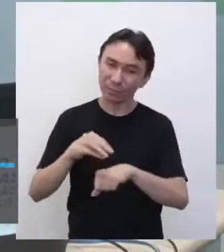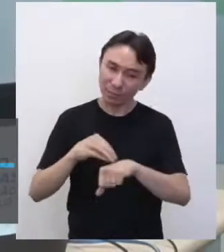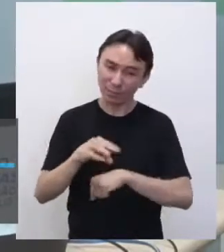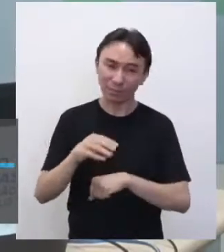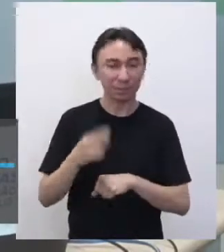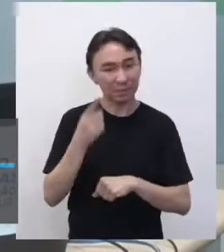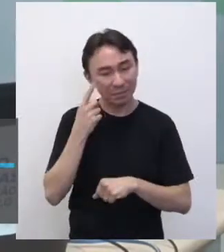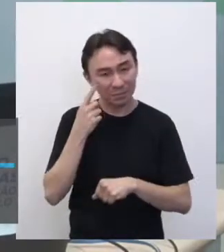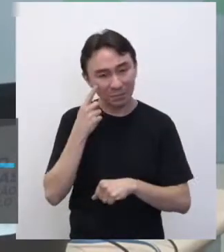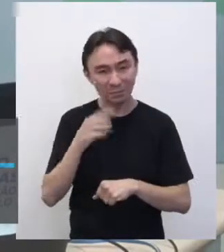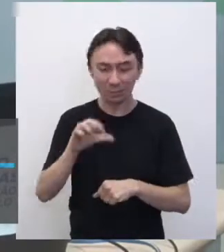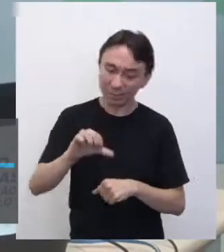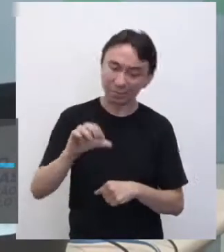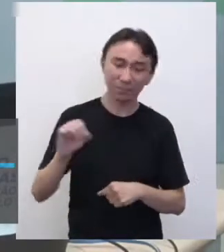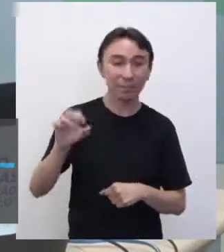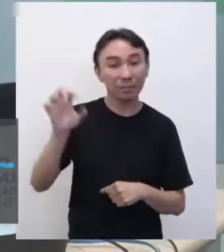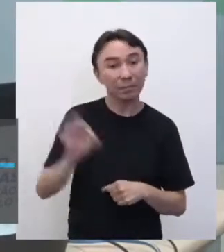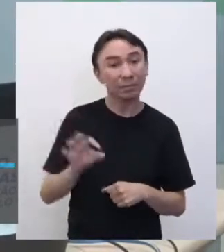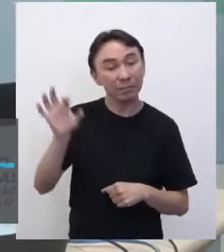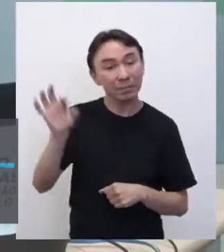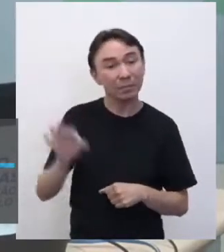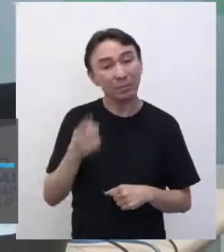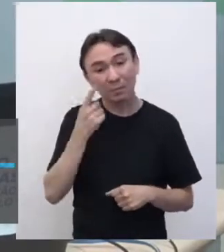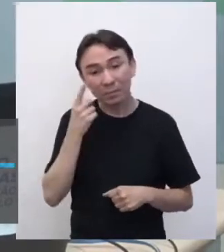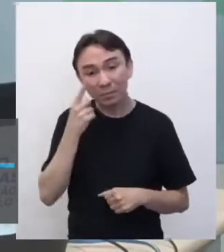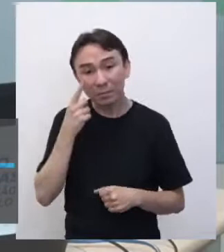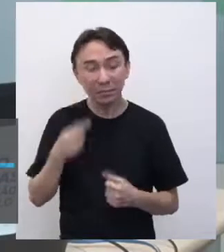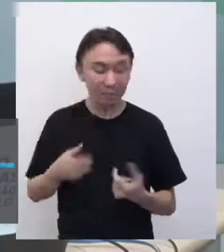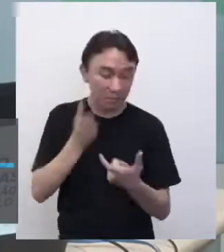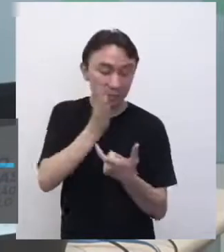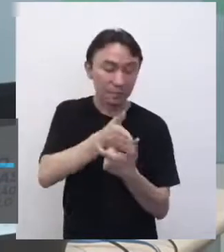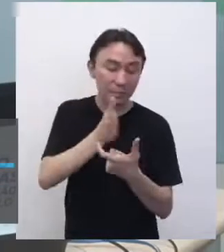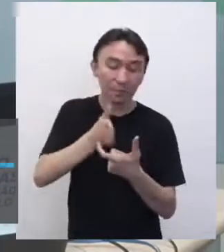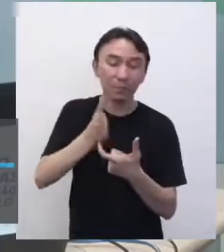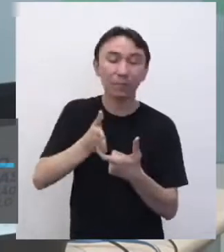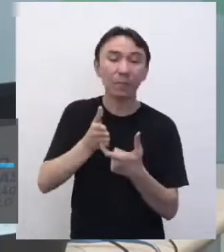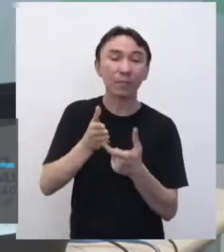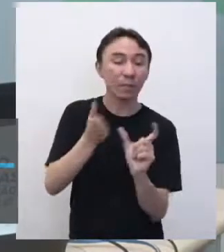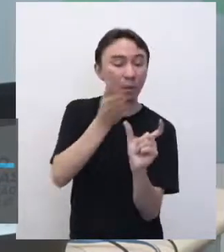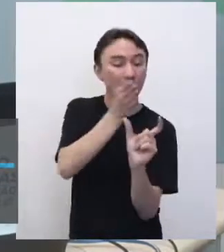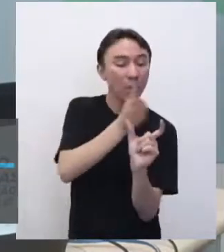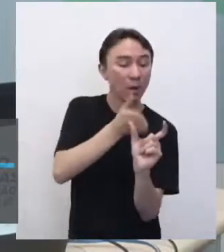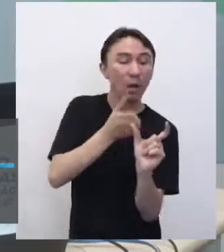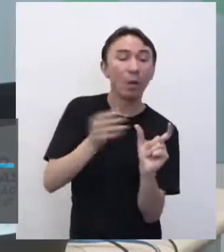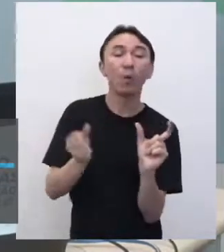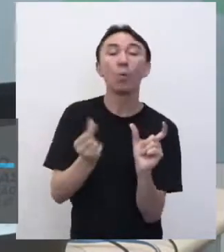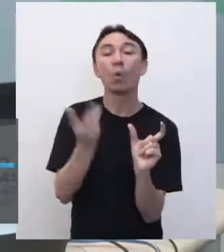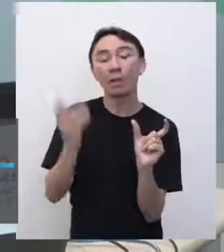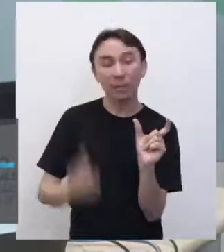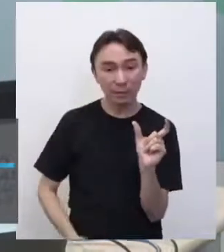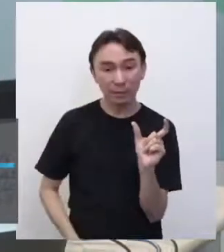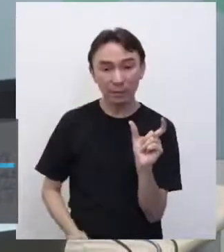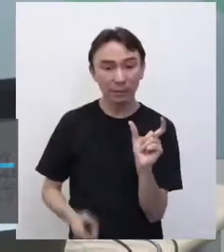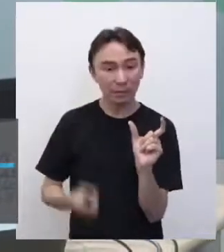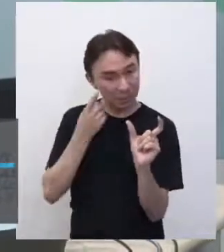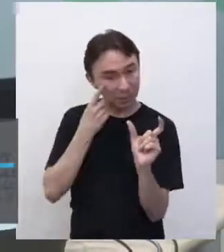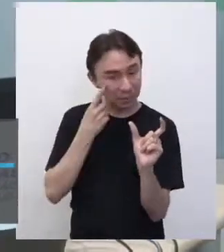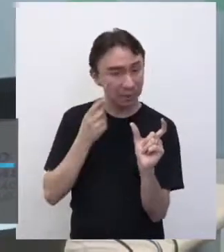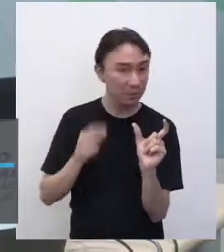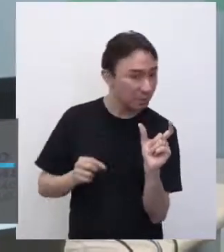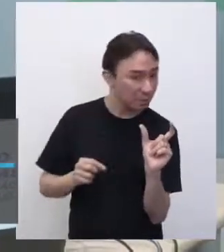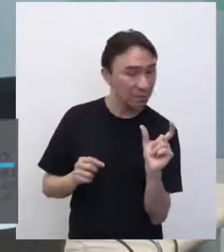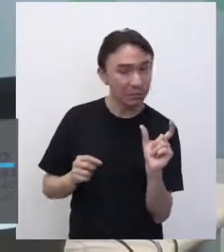90% de chance. Conta as vogais. Sim. Quantas vogais tem ali, né? Você vai ter uma grande quantidade,